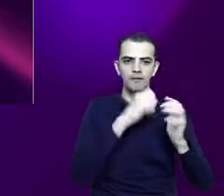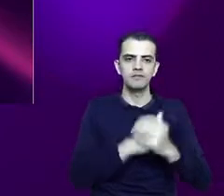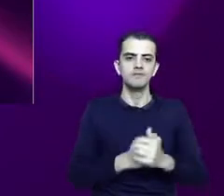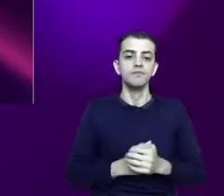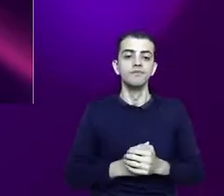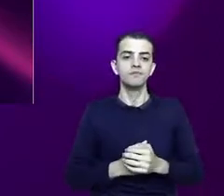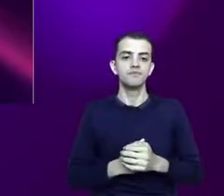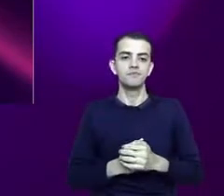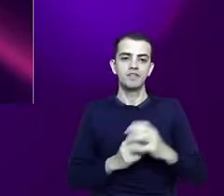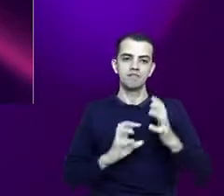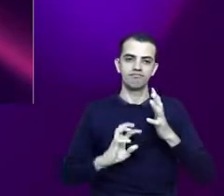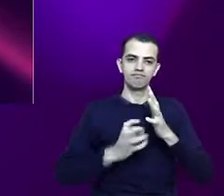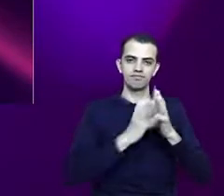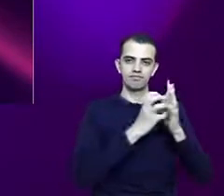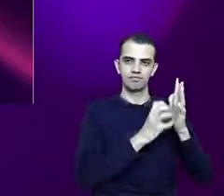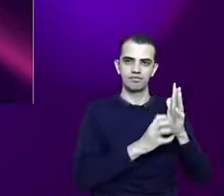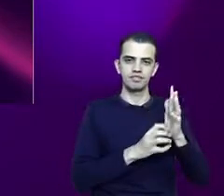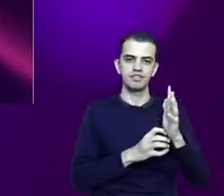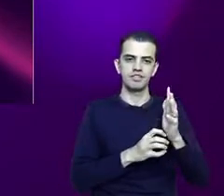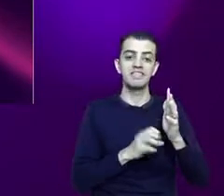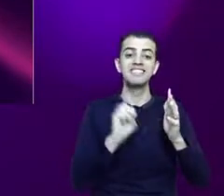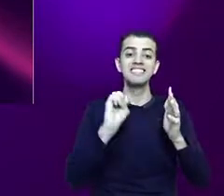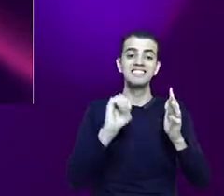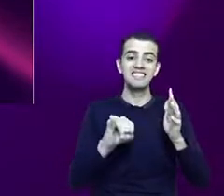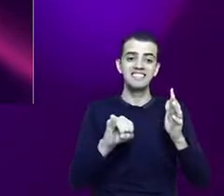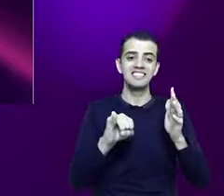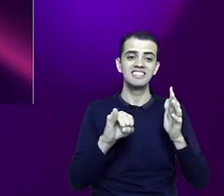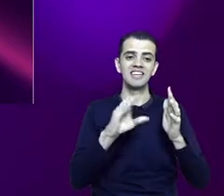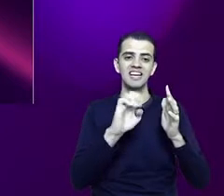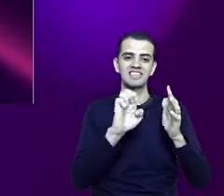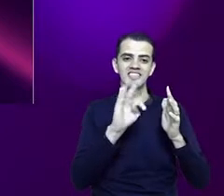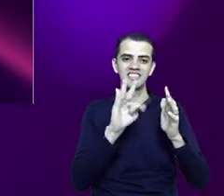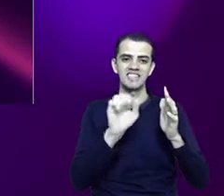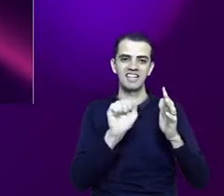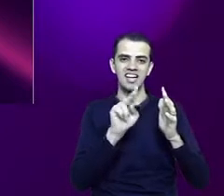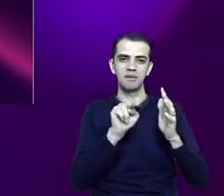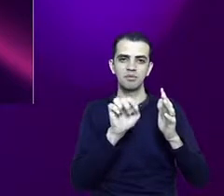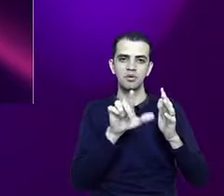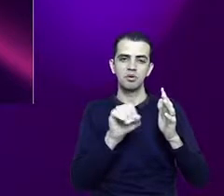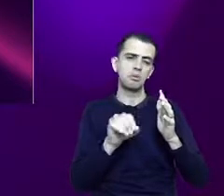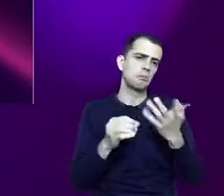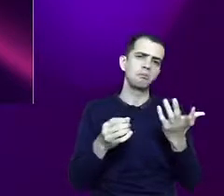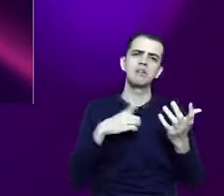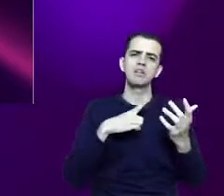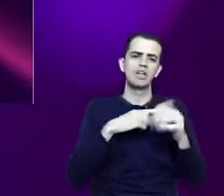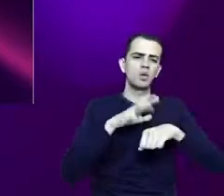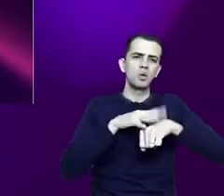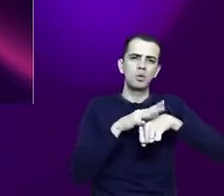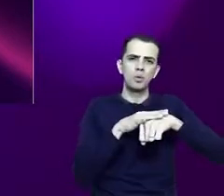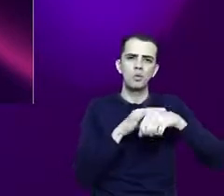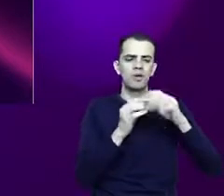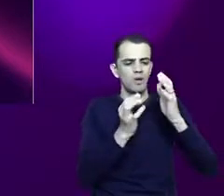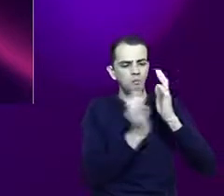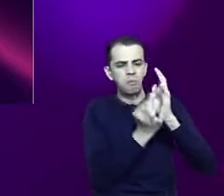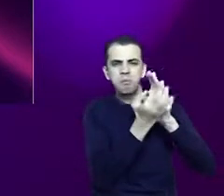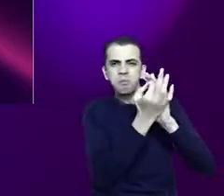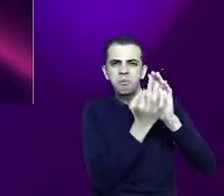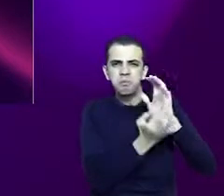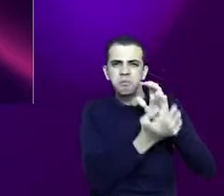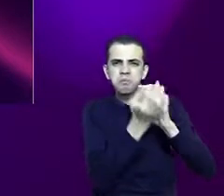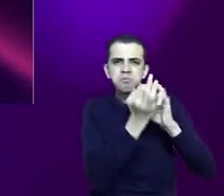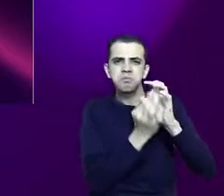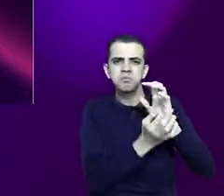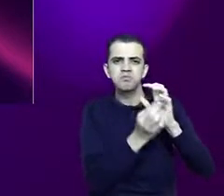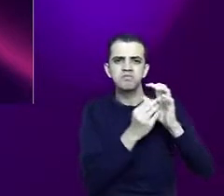escolhida no planejamento. Se o acetábulo tem risco de fratura osteoporótico ou com uso crônico de alendronato, você